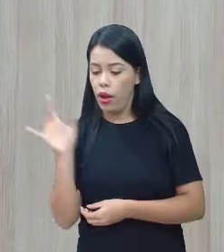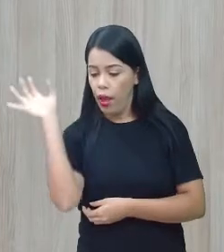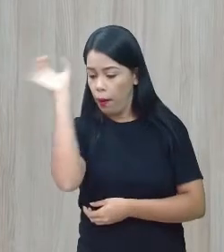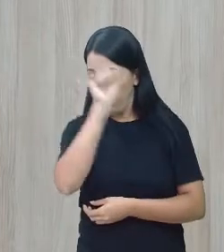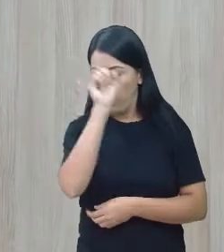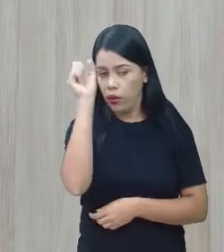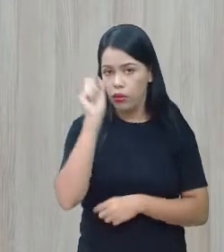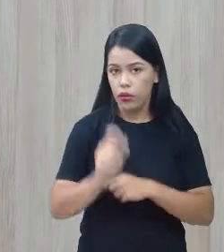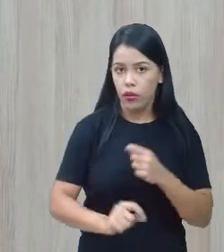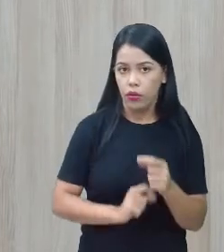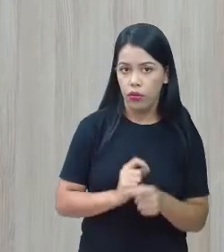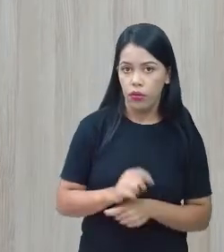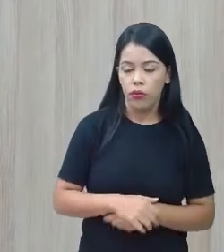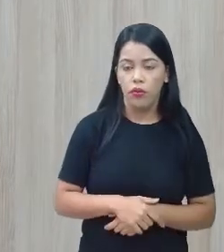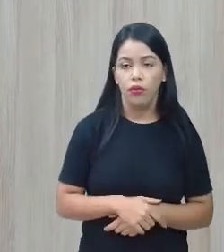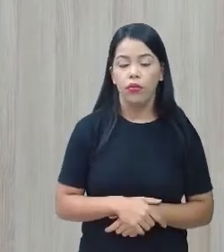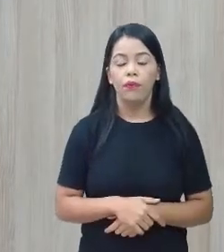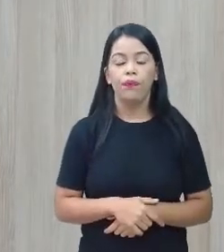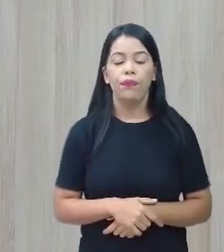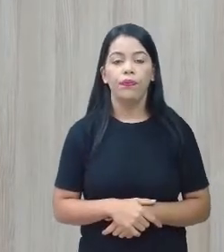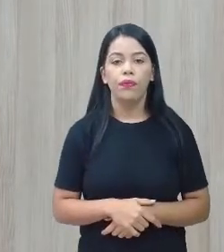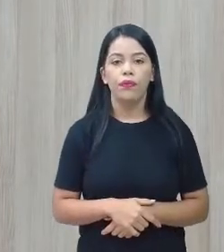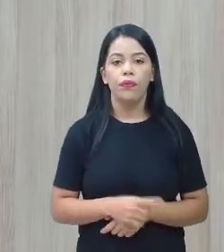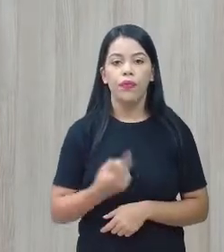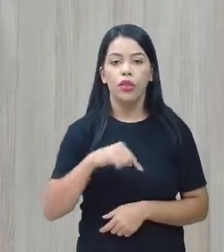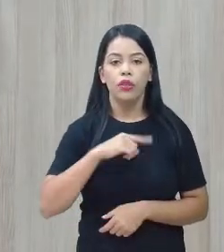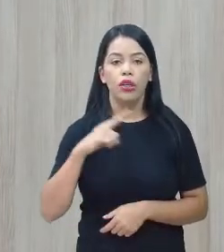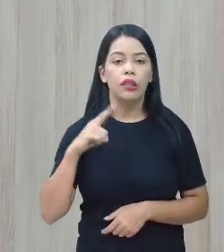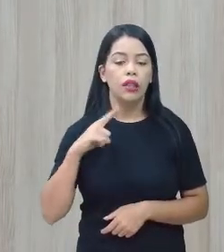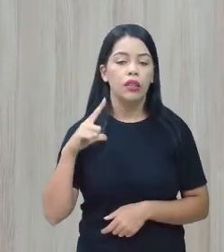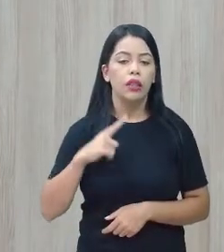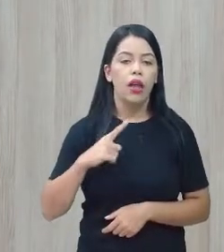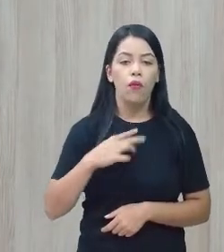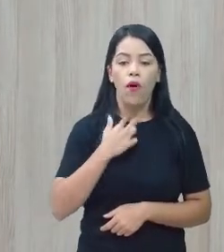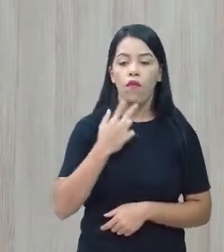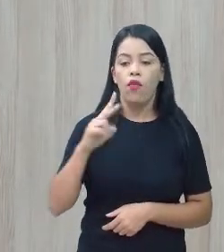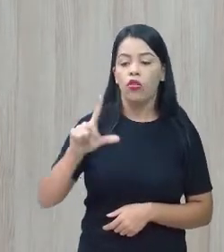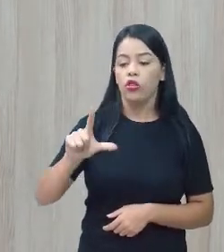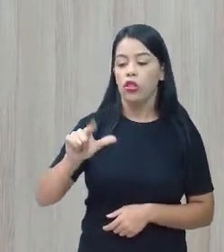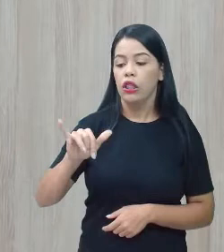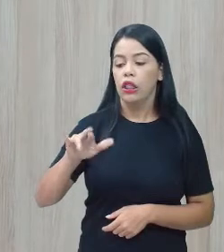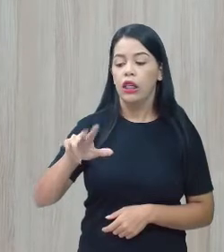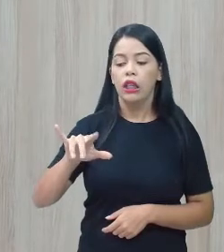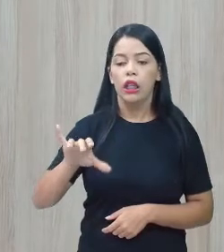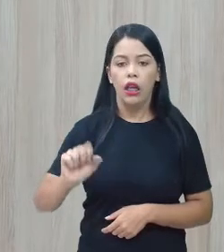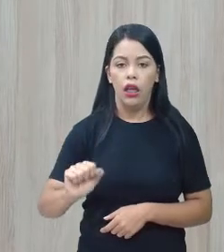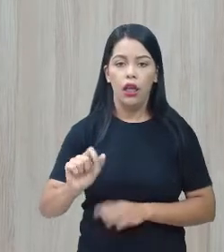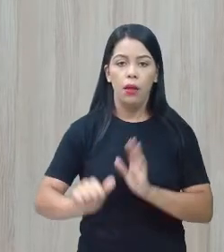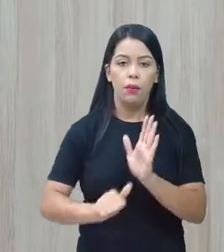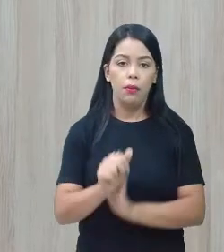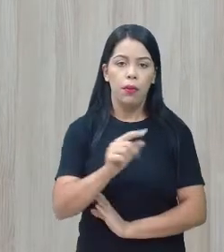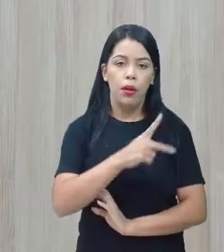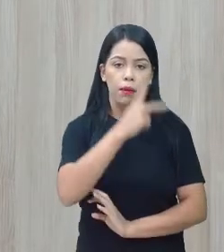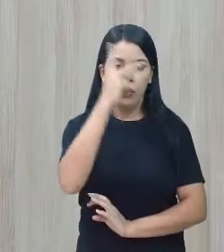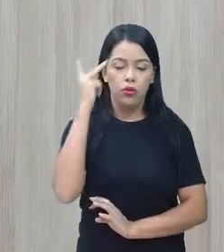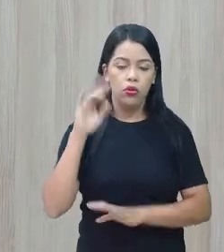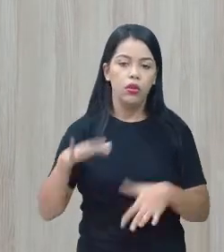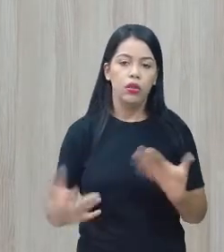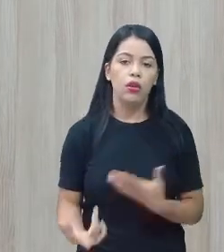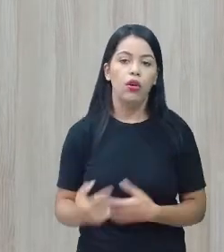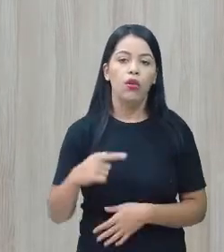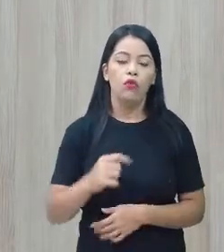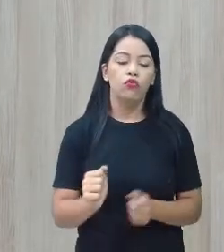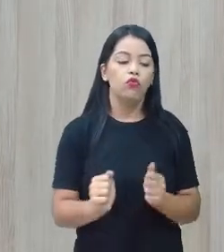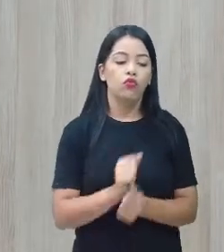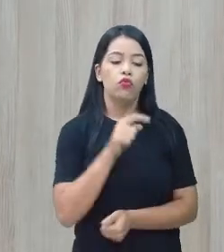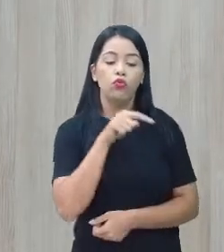ó. A gente tem uma voz lírica em primeira pessoa aqui, né? Então, ó, foi com ele que aprendi